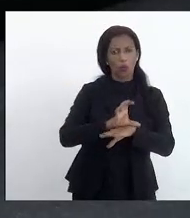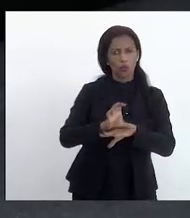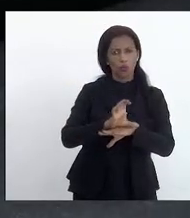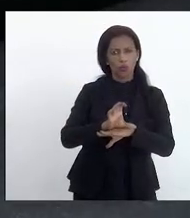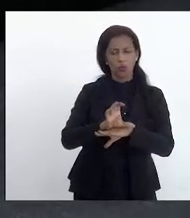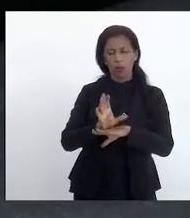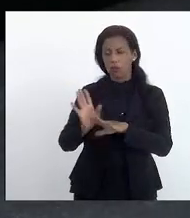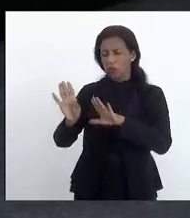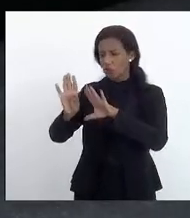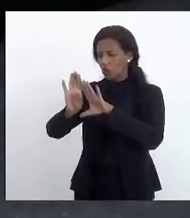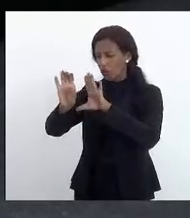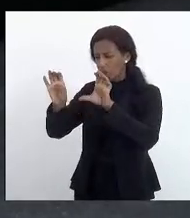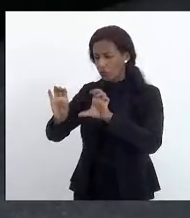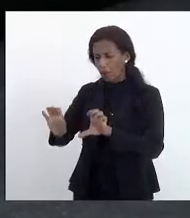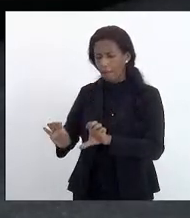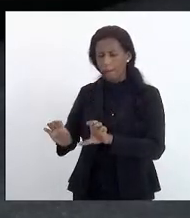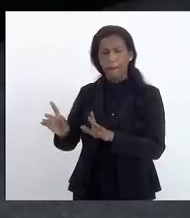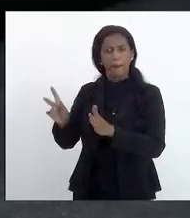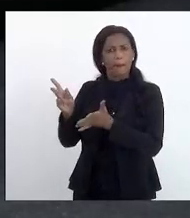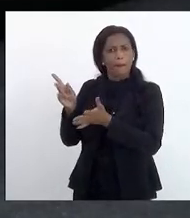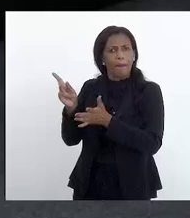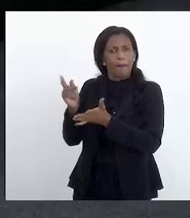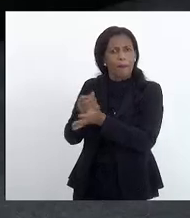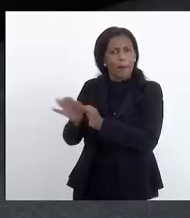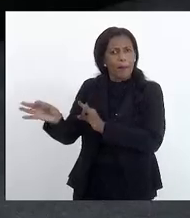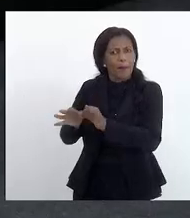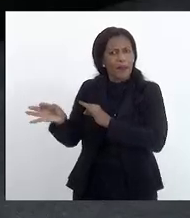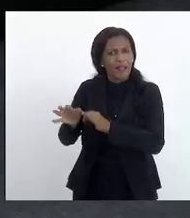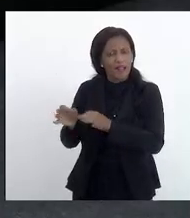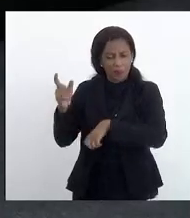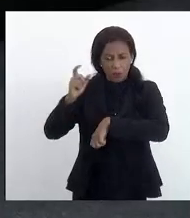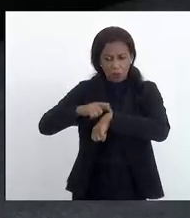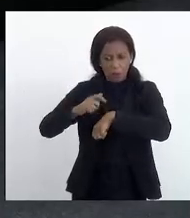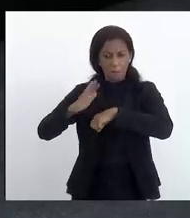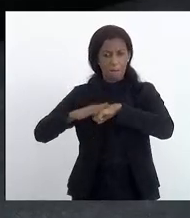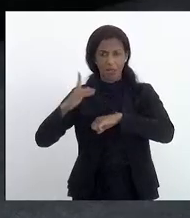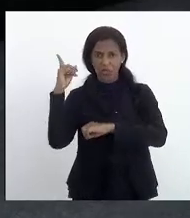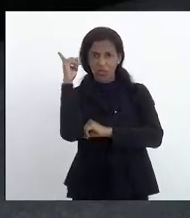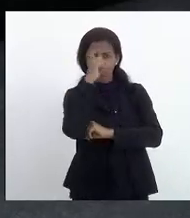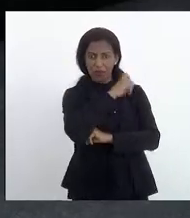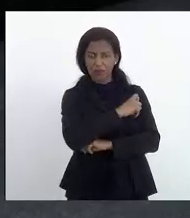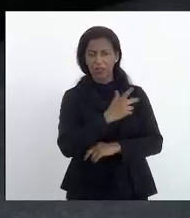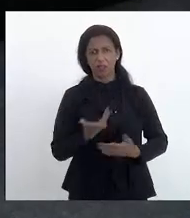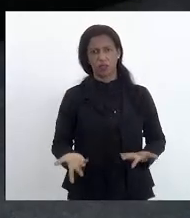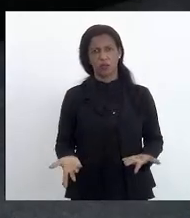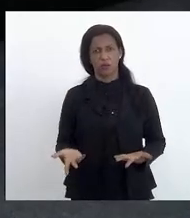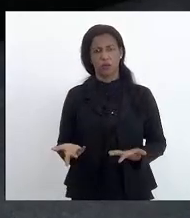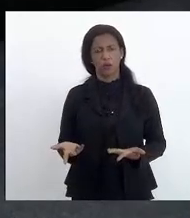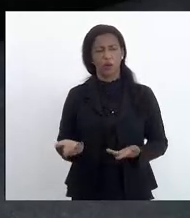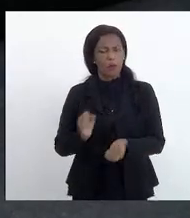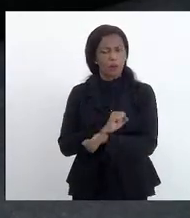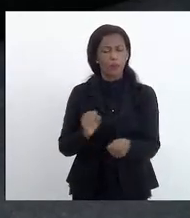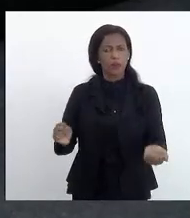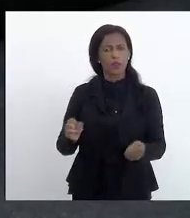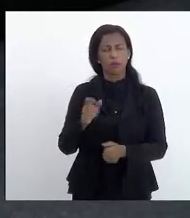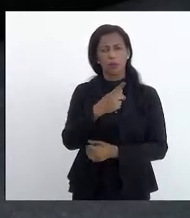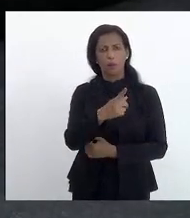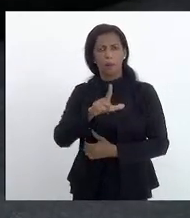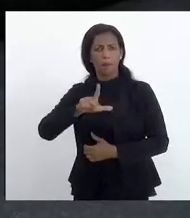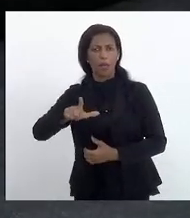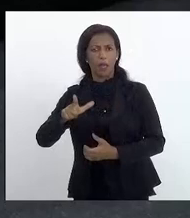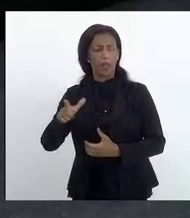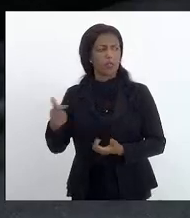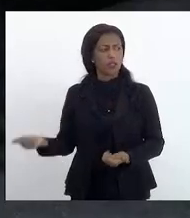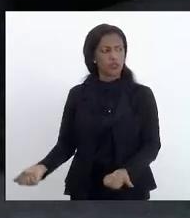foi estabelecida nos momentos mais difíceis do nosso país. E não é possível que um projeto de lei de iniciativa